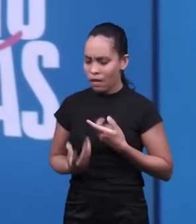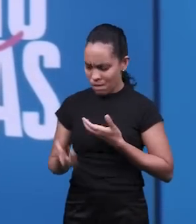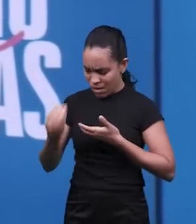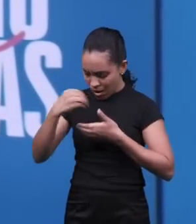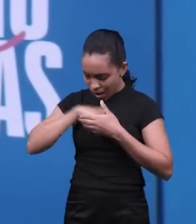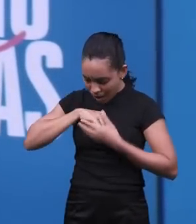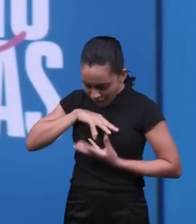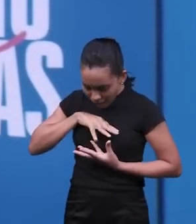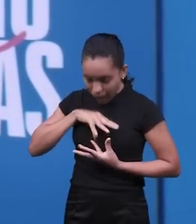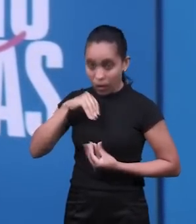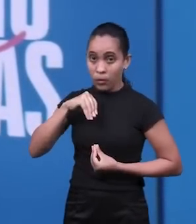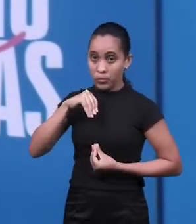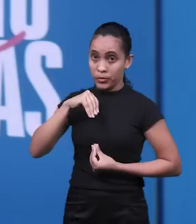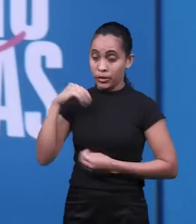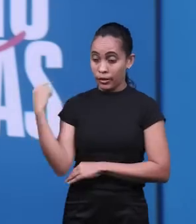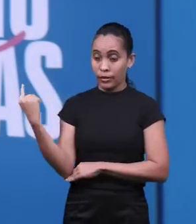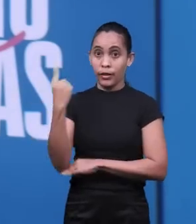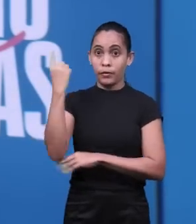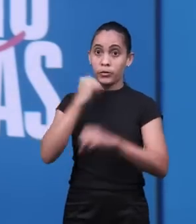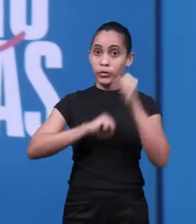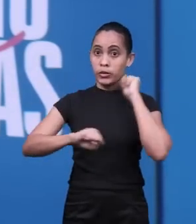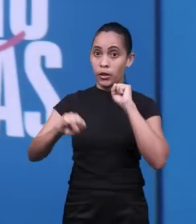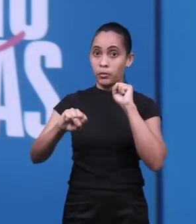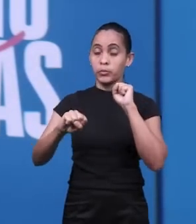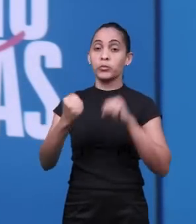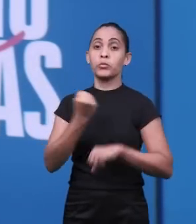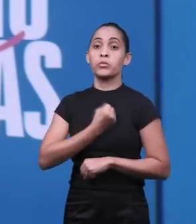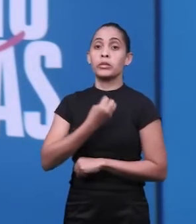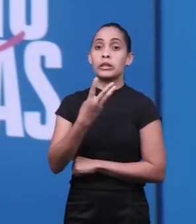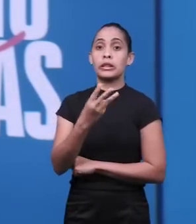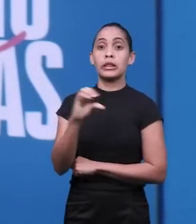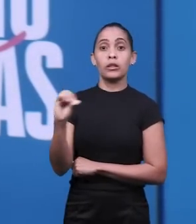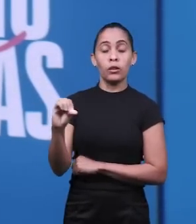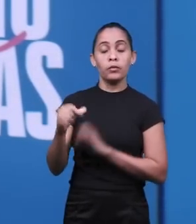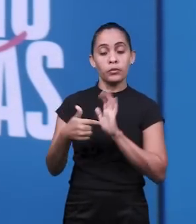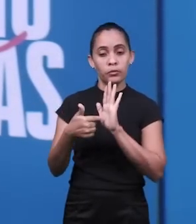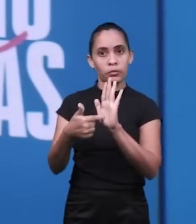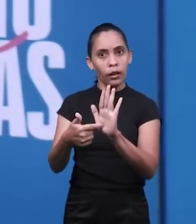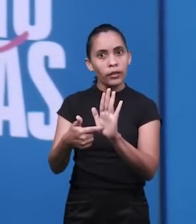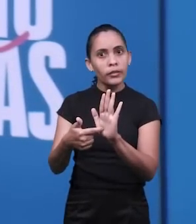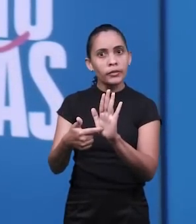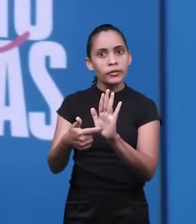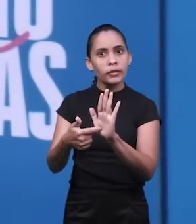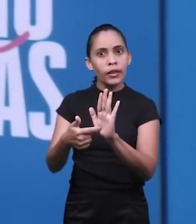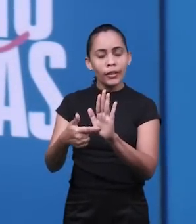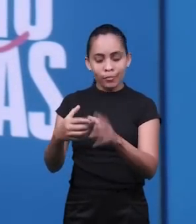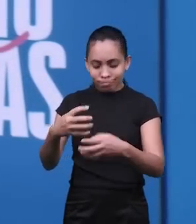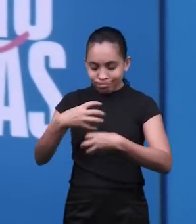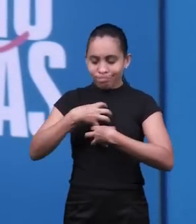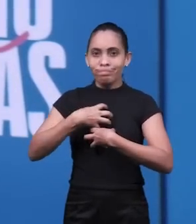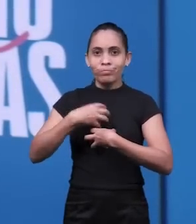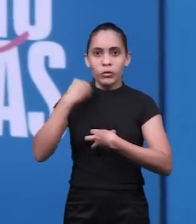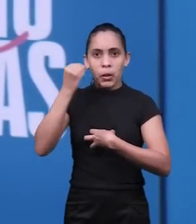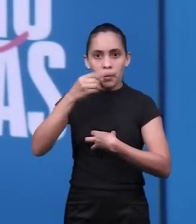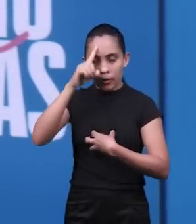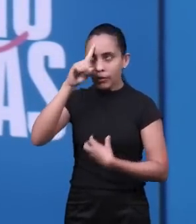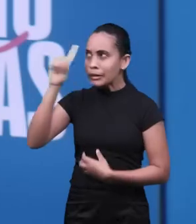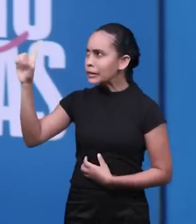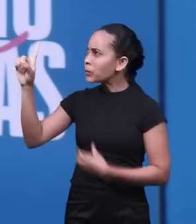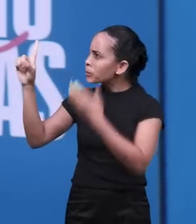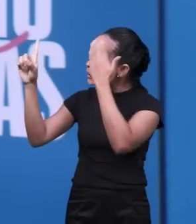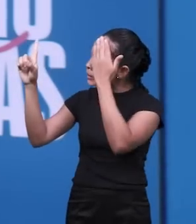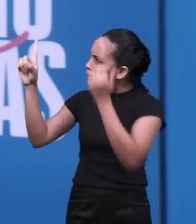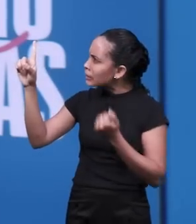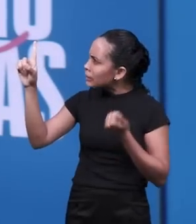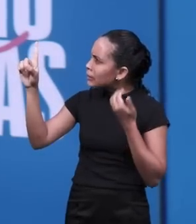alma. Davi, no Salmo 139, ele fala dessa descoberta. Quando ele conhece esse Deus que tudo sabe,